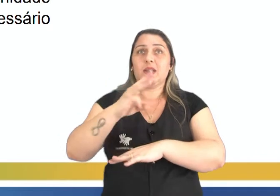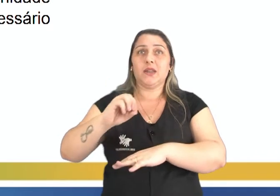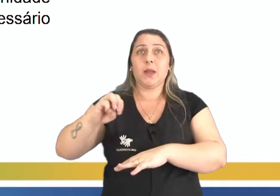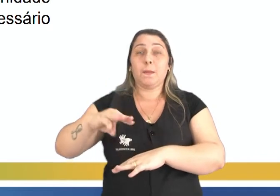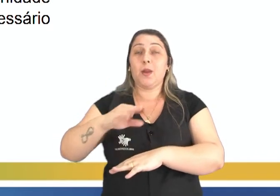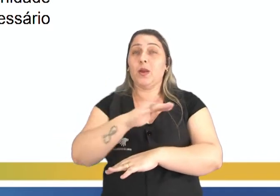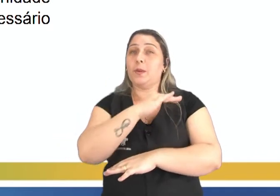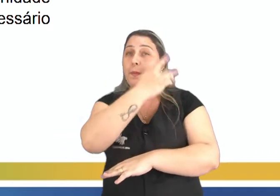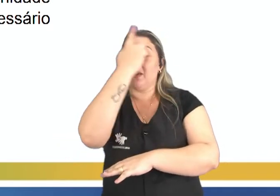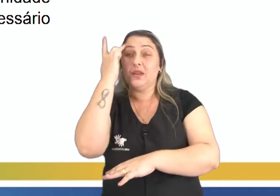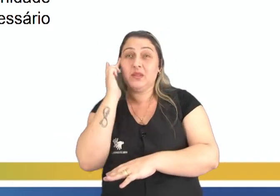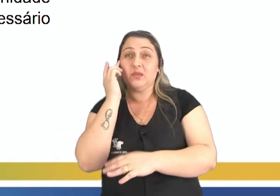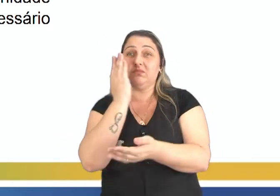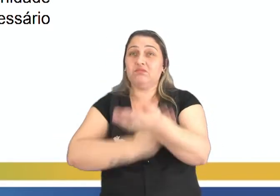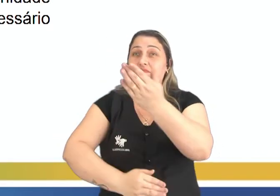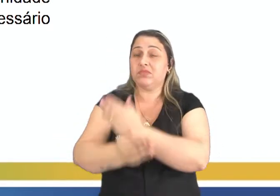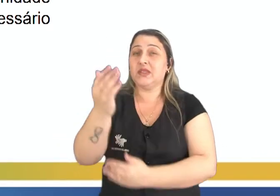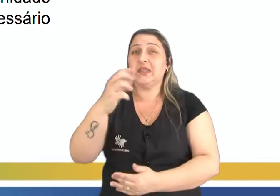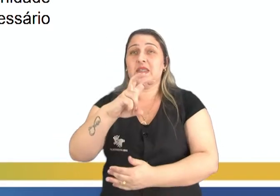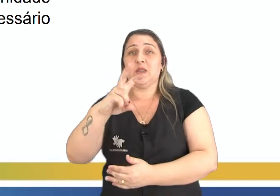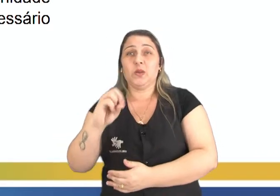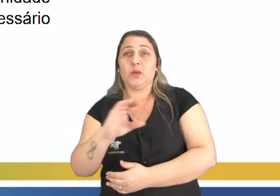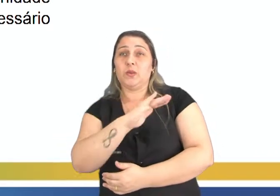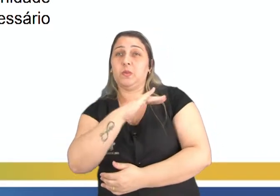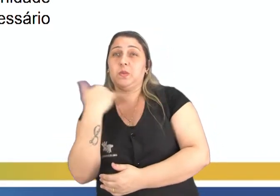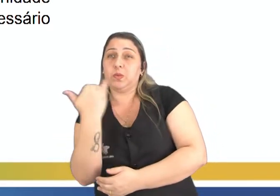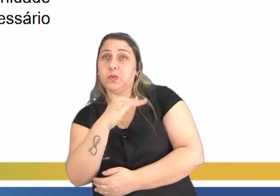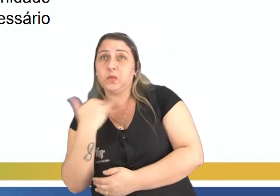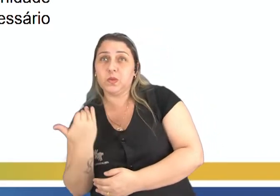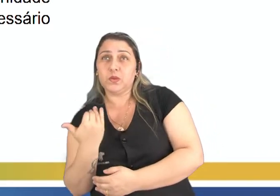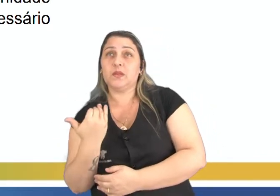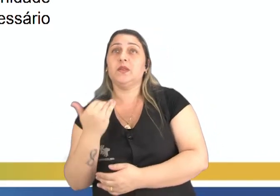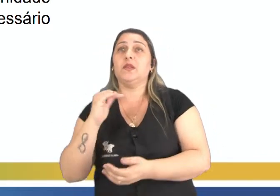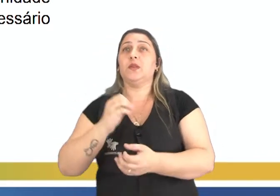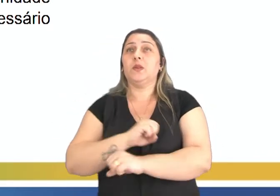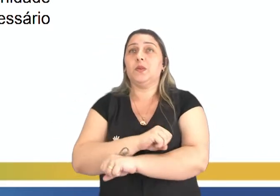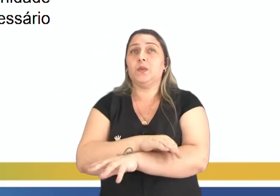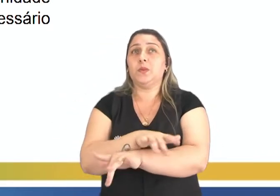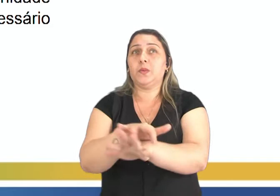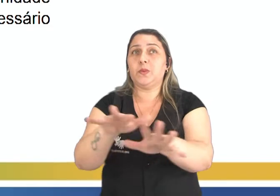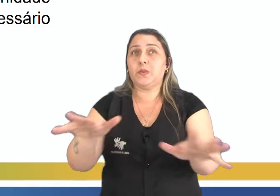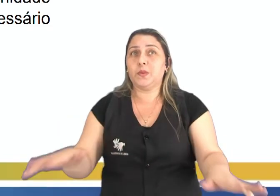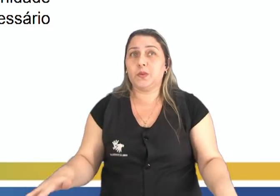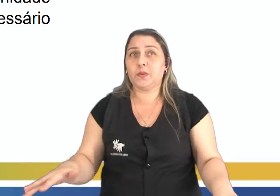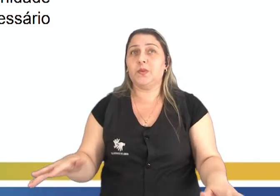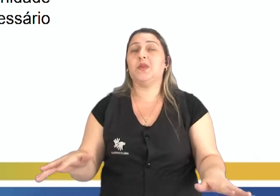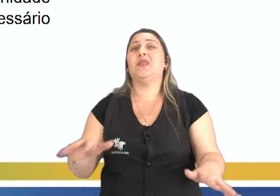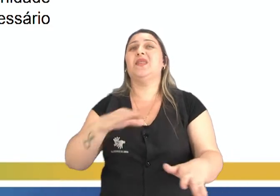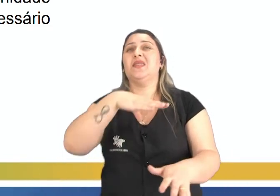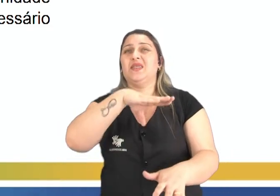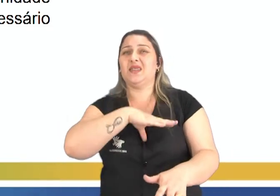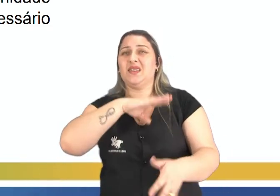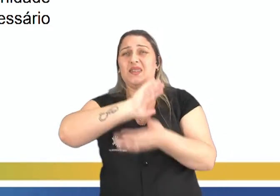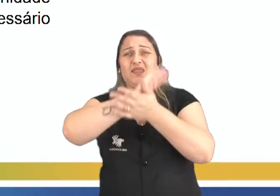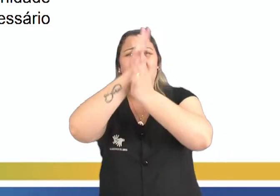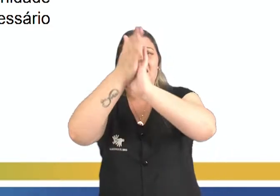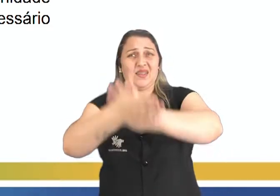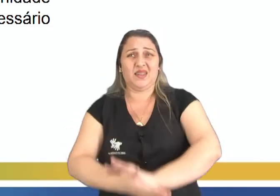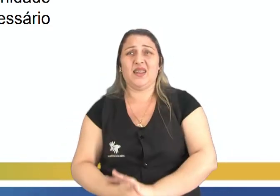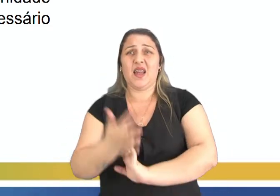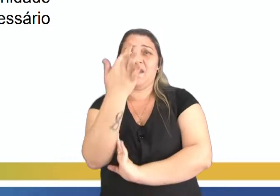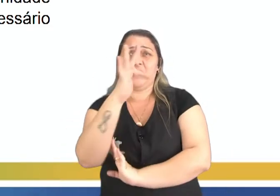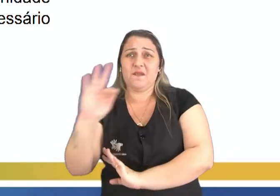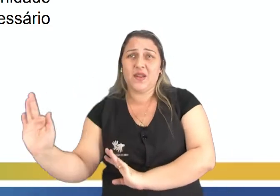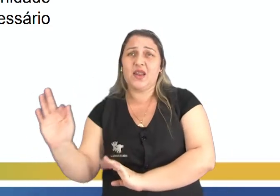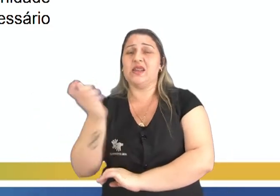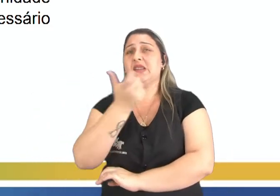de feridos e pelo menos 50 milhões de mortos, distribuídos em inúmeras cidades destruídas. Nações como a